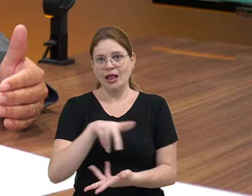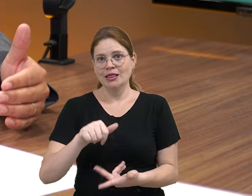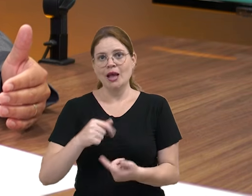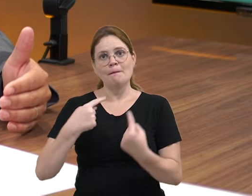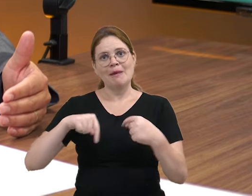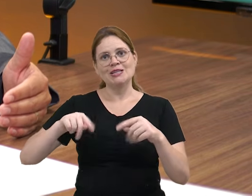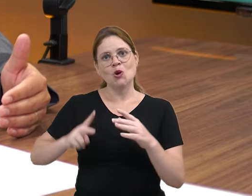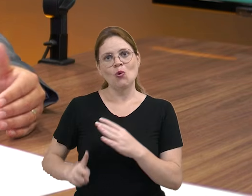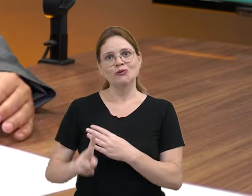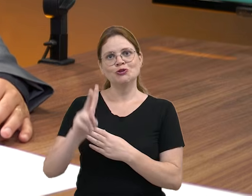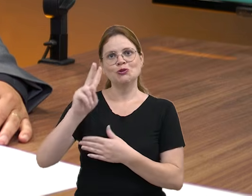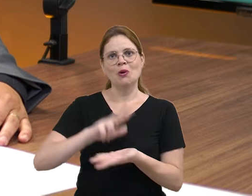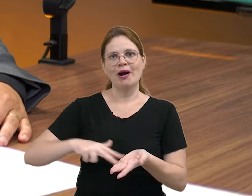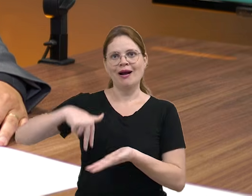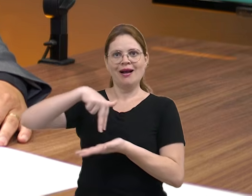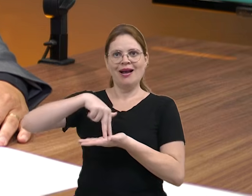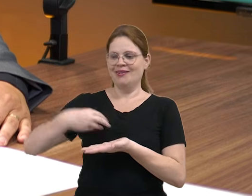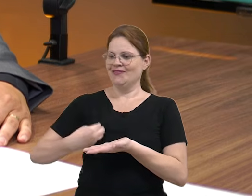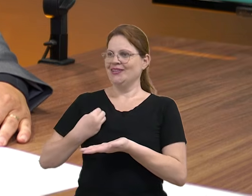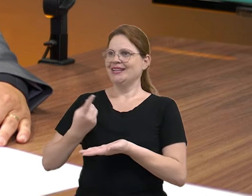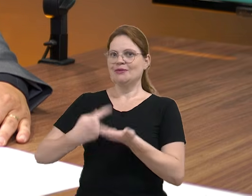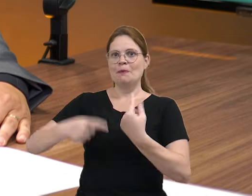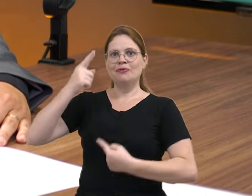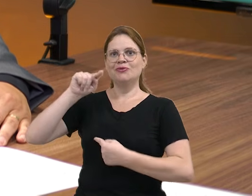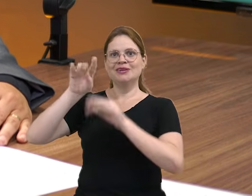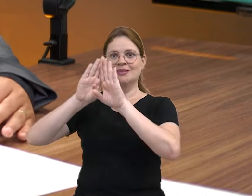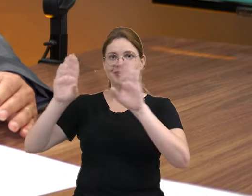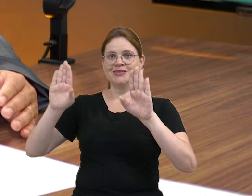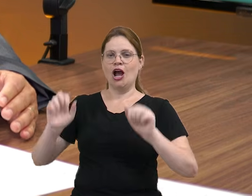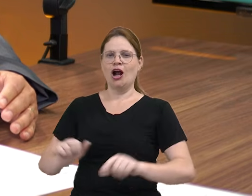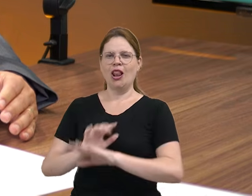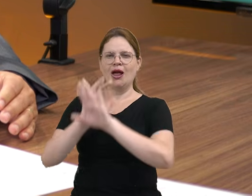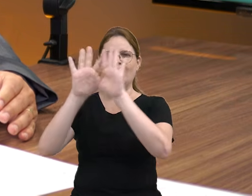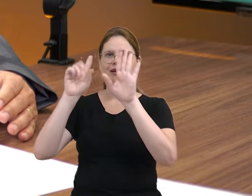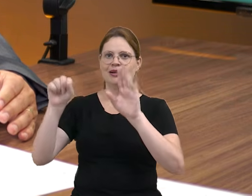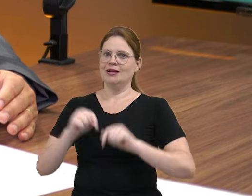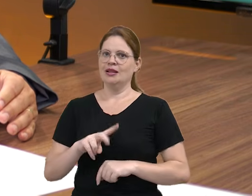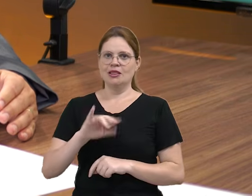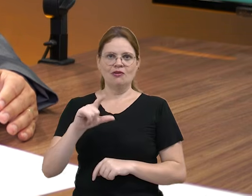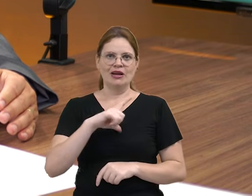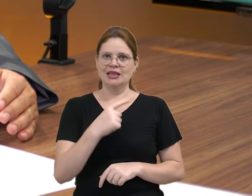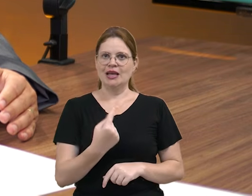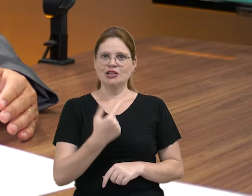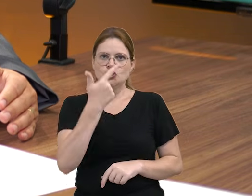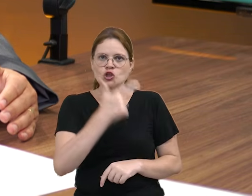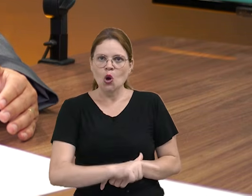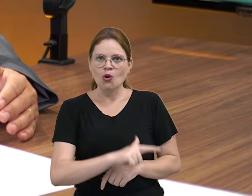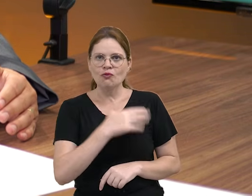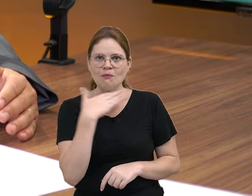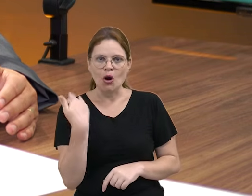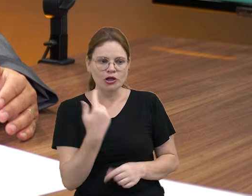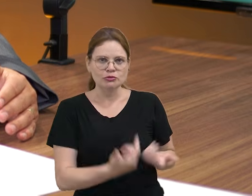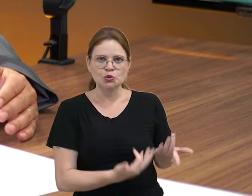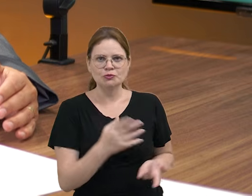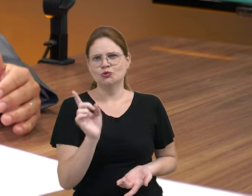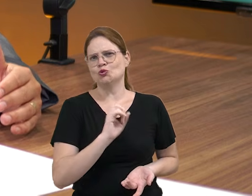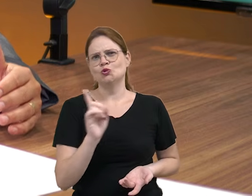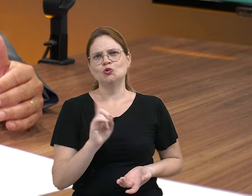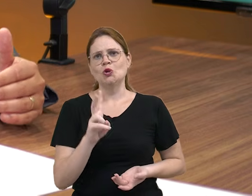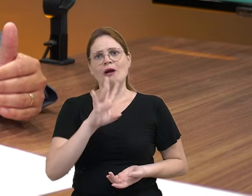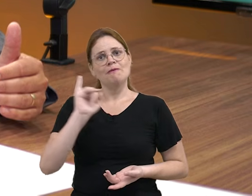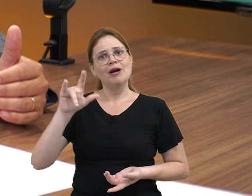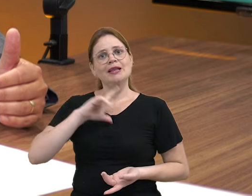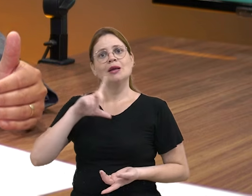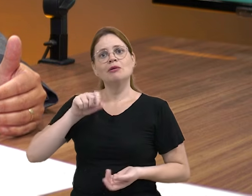dessa vida terrena, mas ressuscitarão com o Senhor. Não passarão pelo dano da segunda morte. Por isso